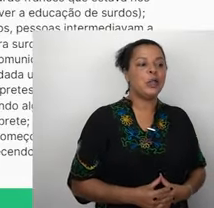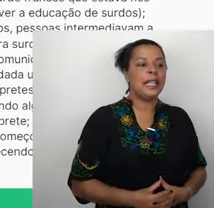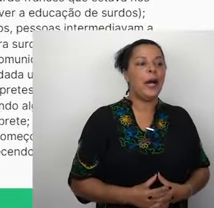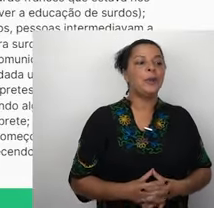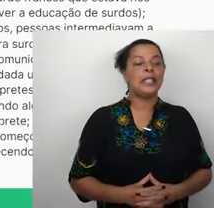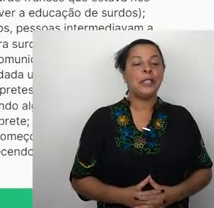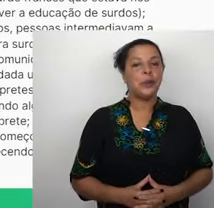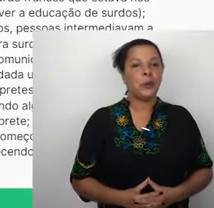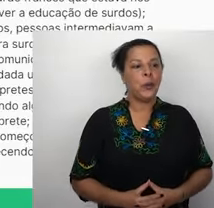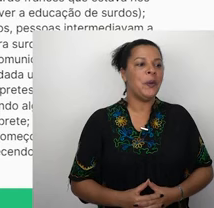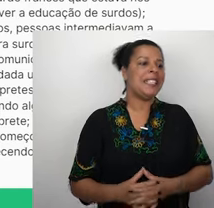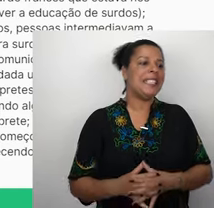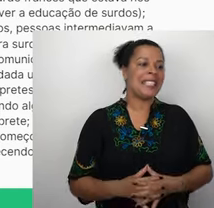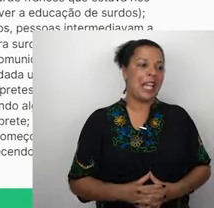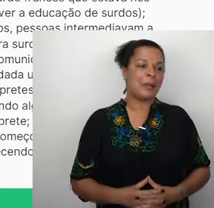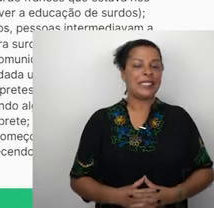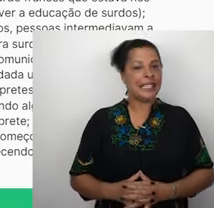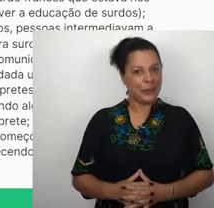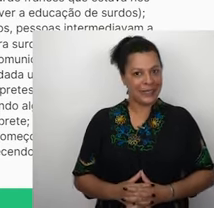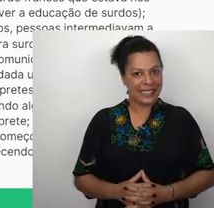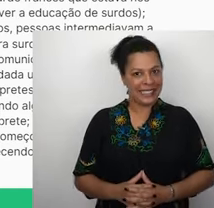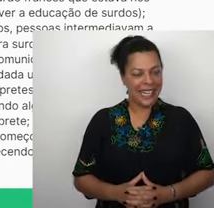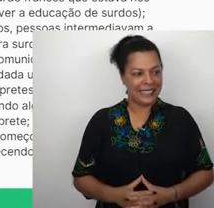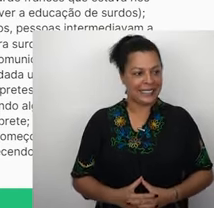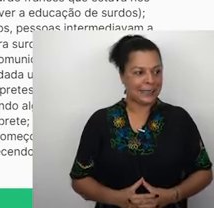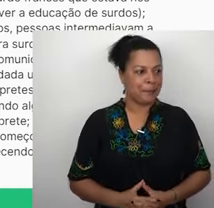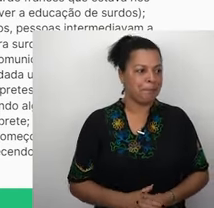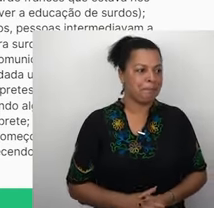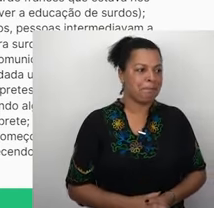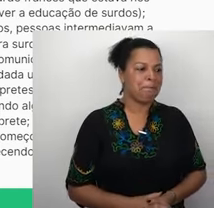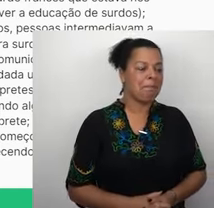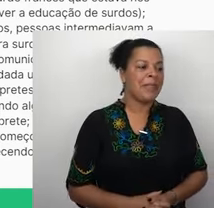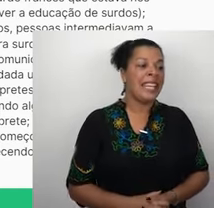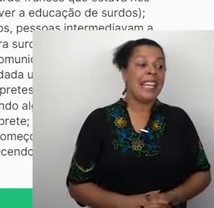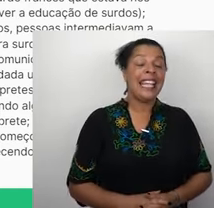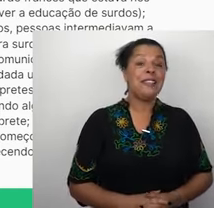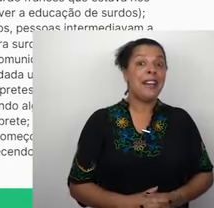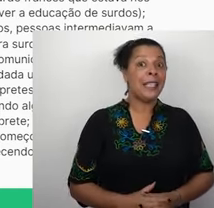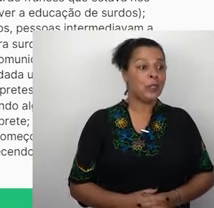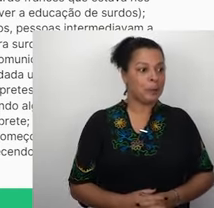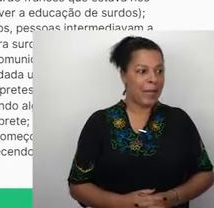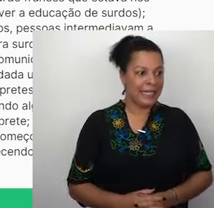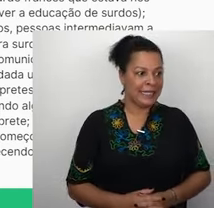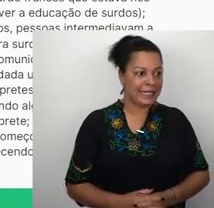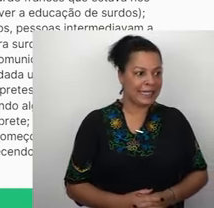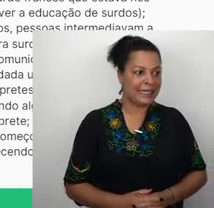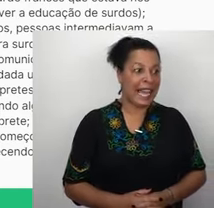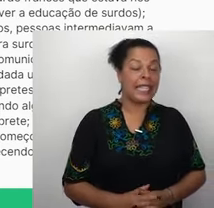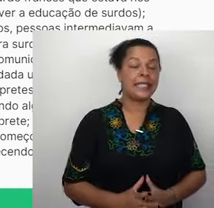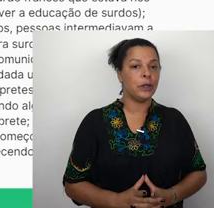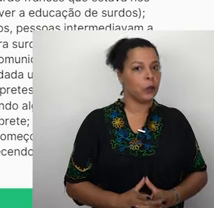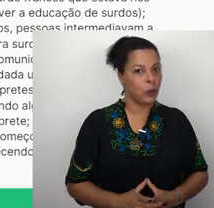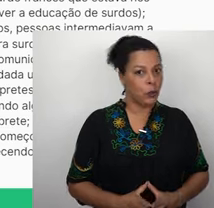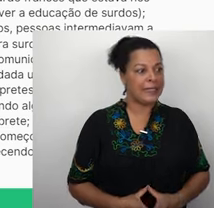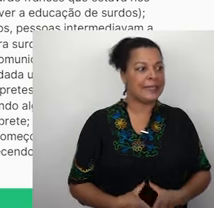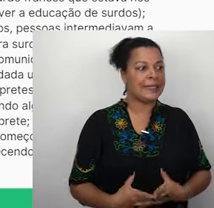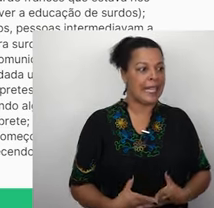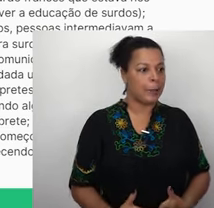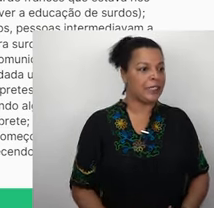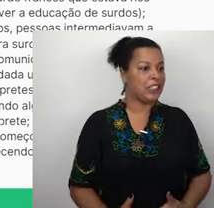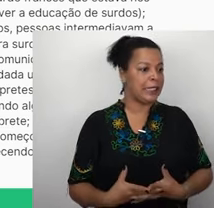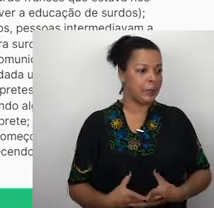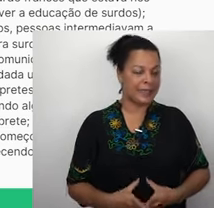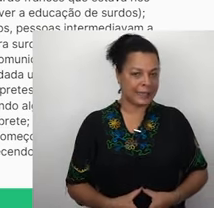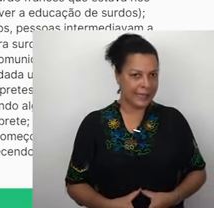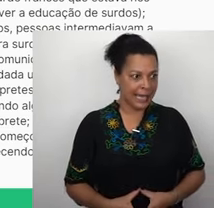do profissional tradutor e intérprete da língua de sinais. Em vários países, há tradutores